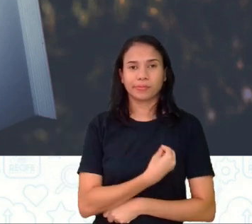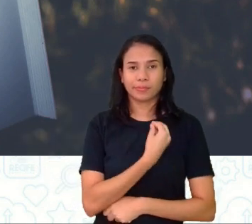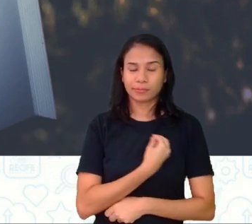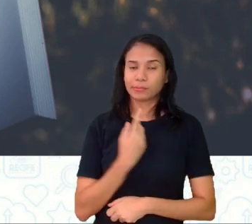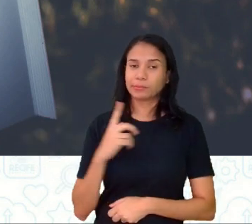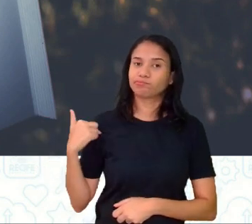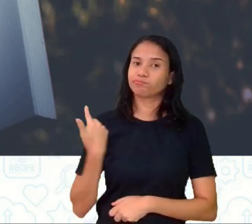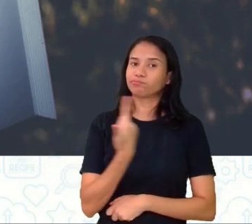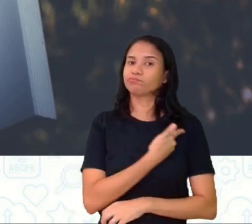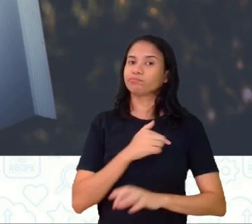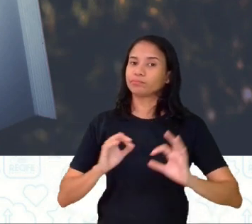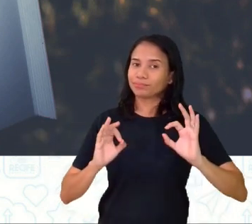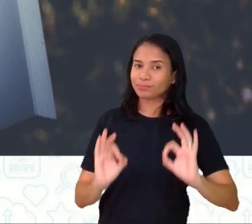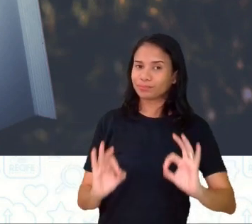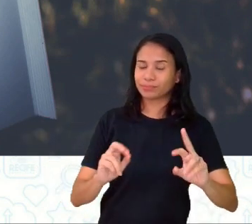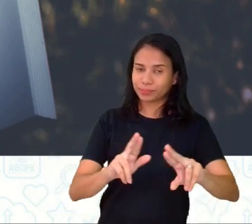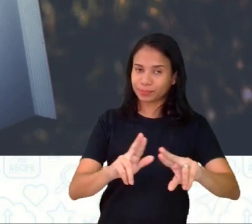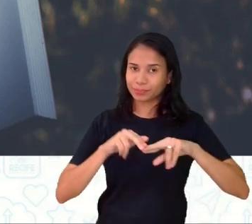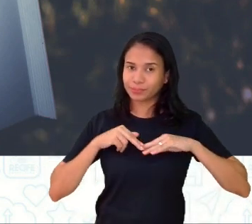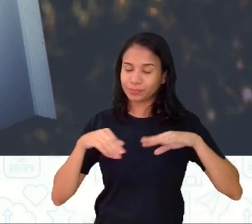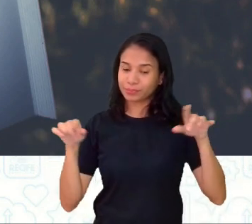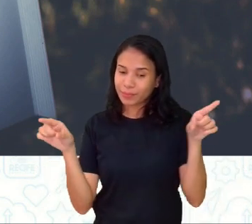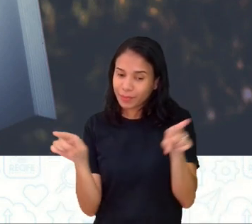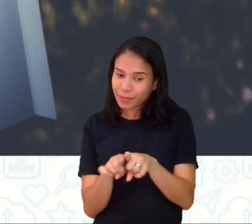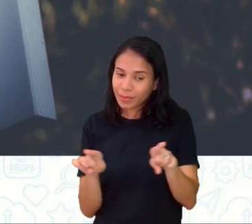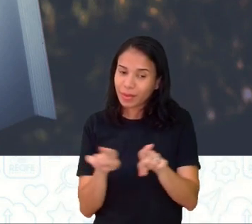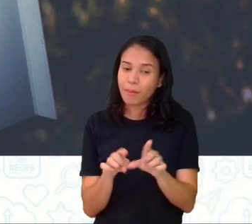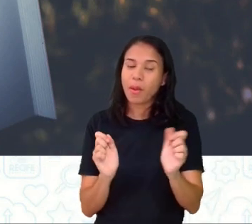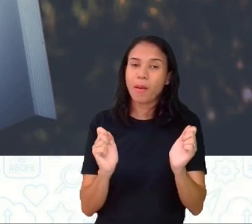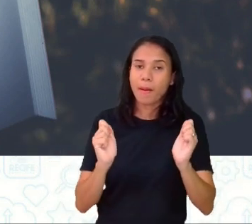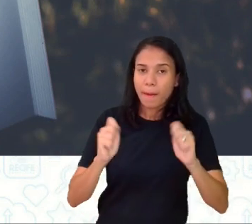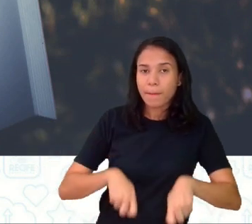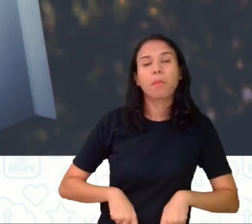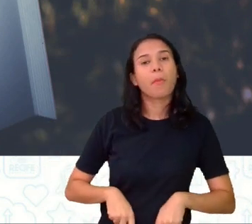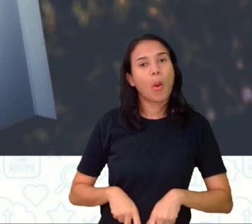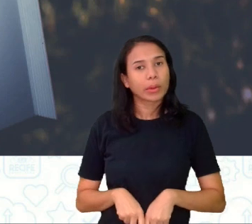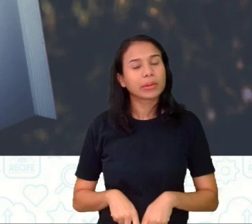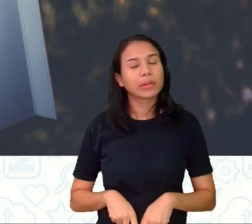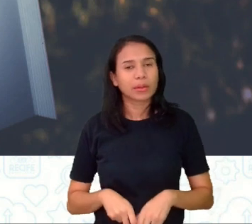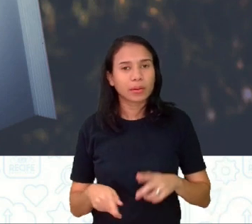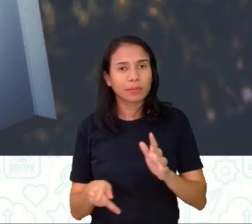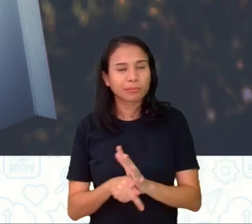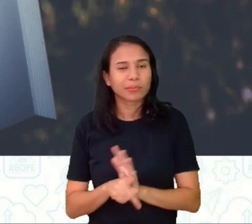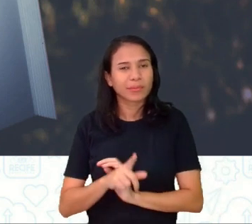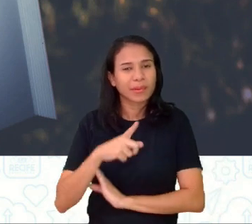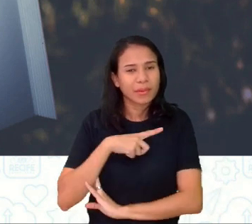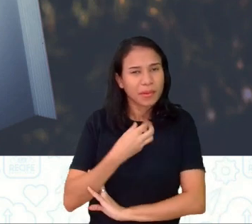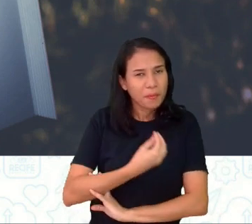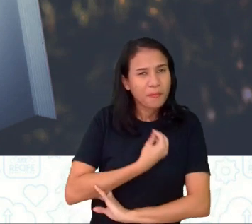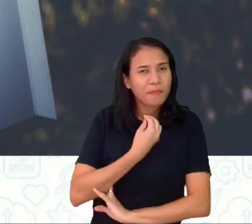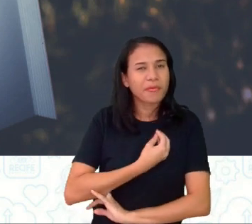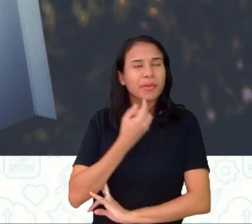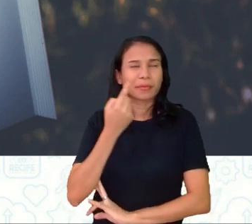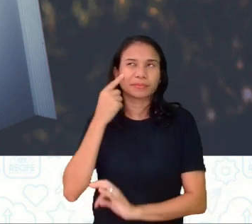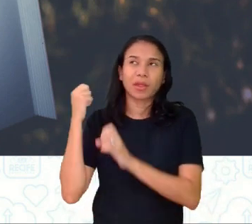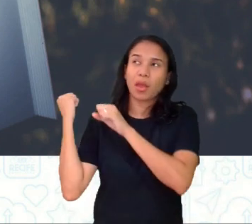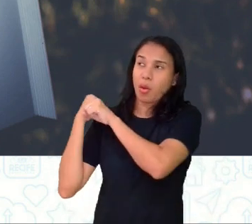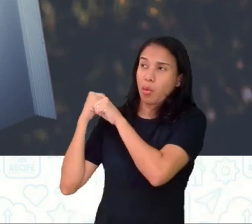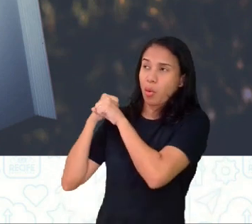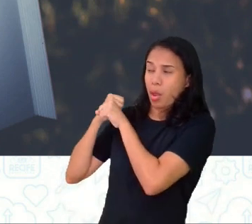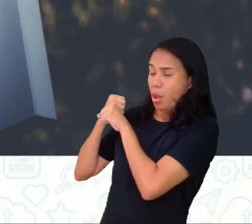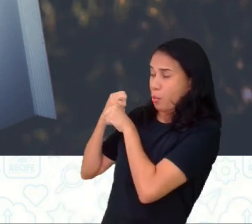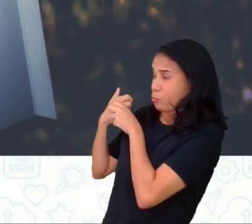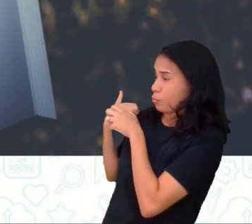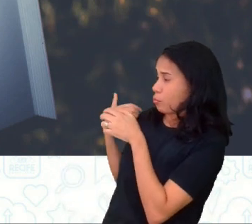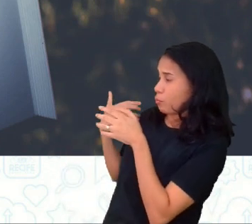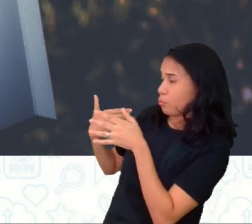vivemos, certo? E a gente também pode puxar um link aqui, né, que nos últimos anos a gente